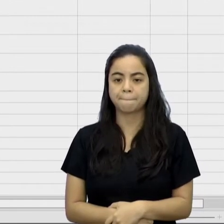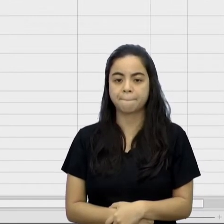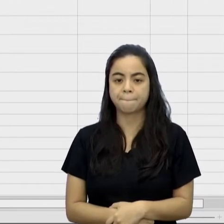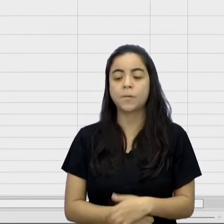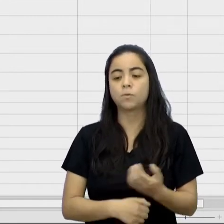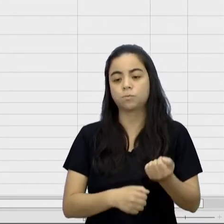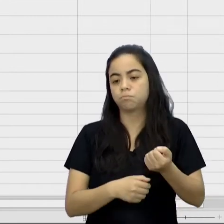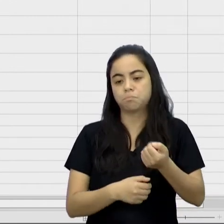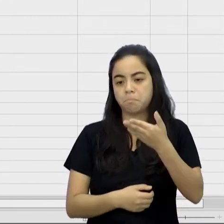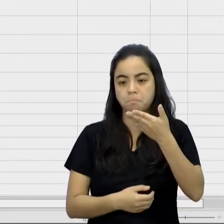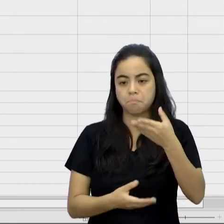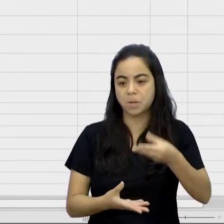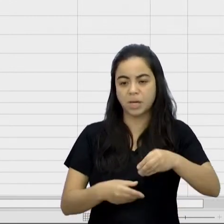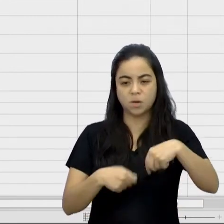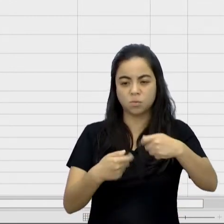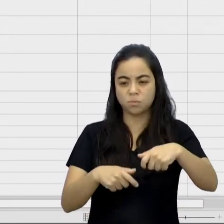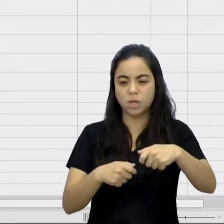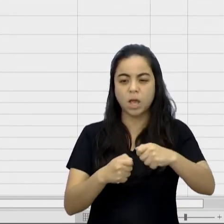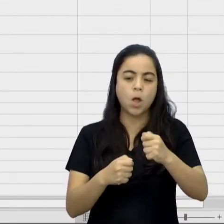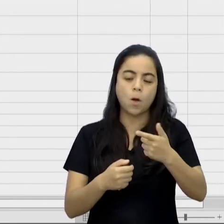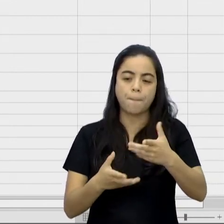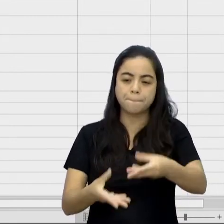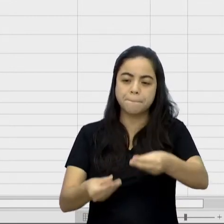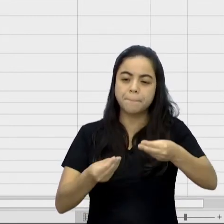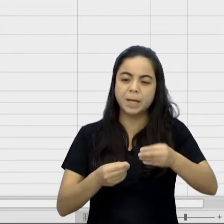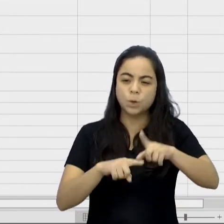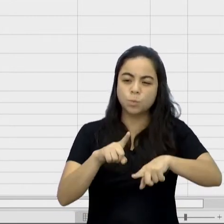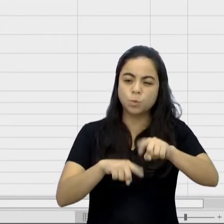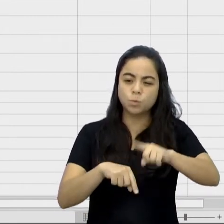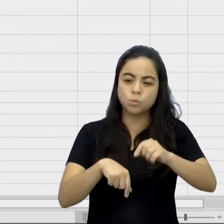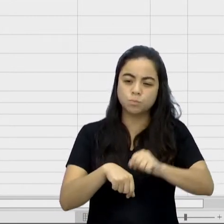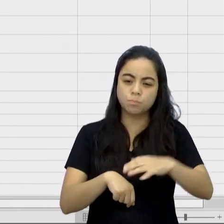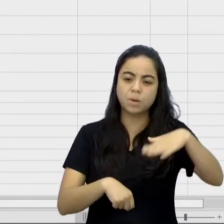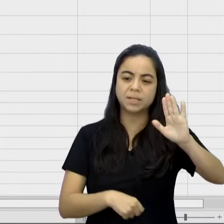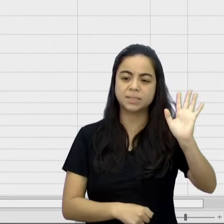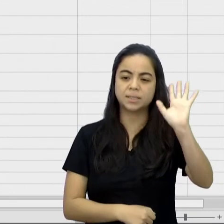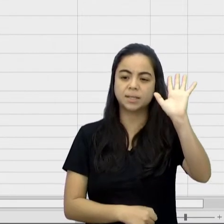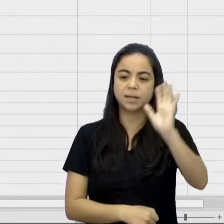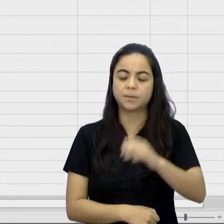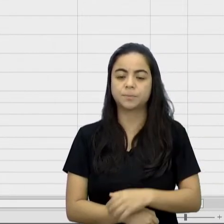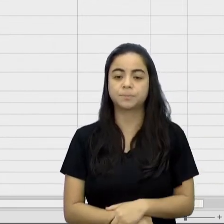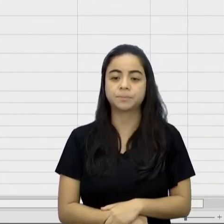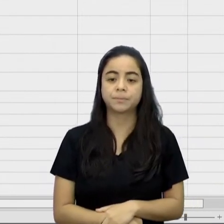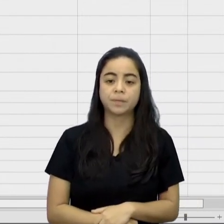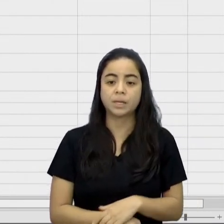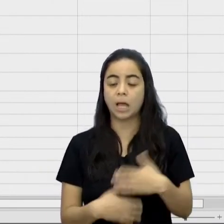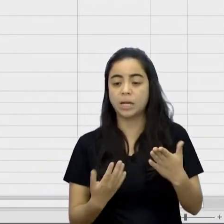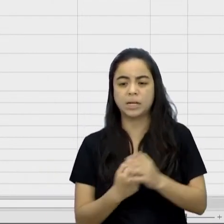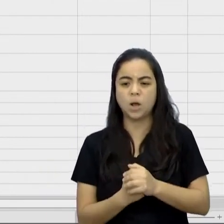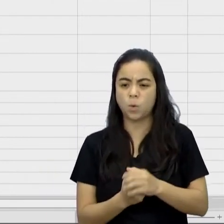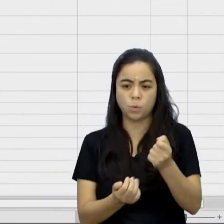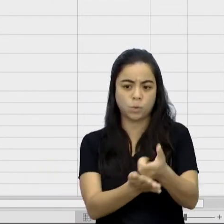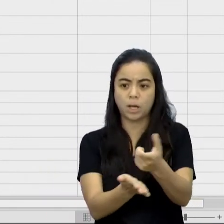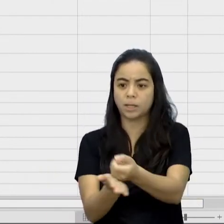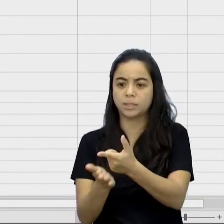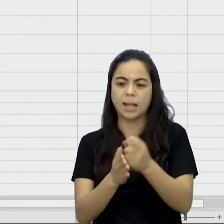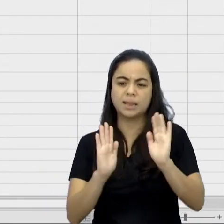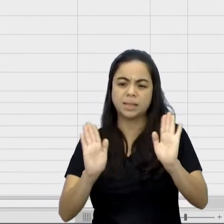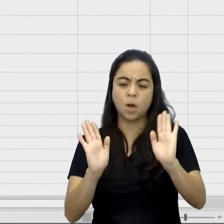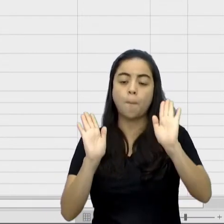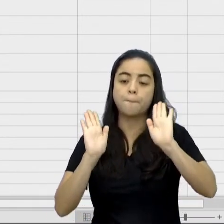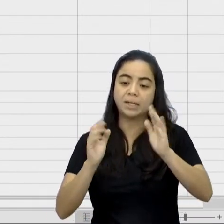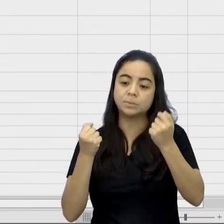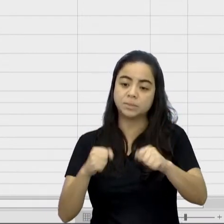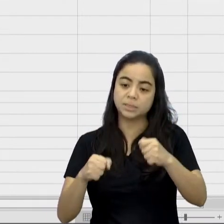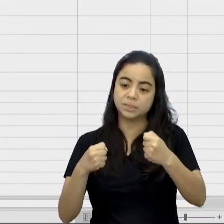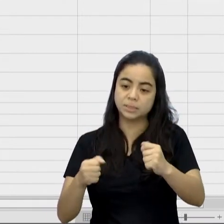iogurte mais caro, eu quis um chocolate mais caro e eu tenho esse direito. A gente não está falando para vocês não gastarem, vocês têm que gastar. Sim, desde que